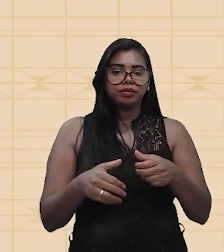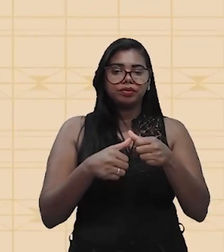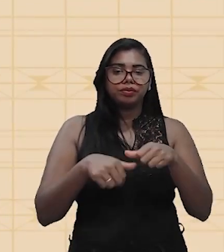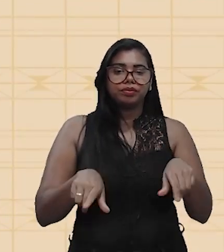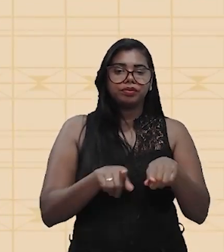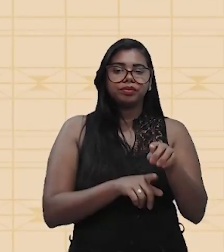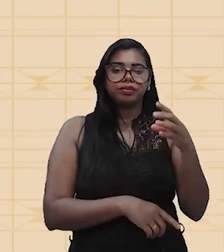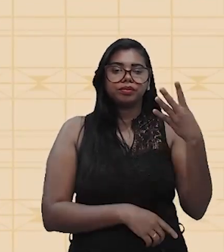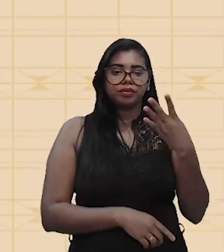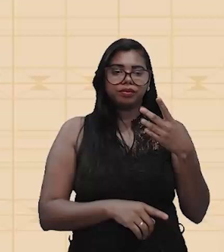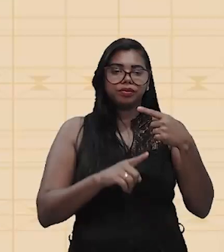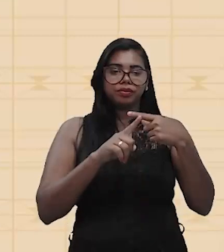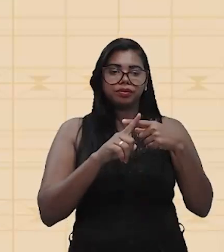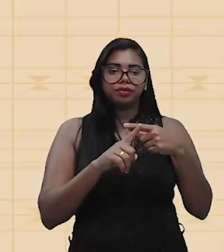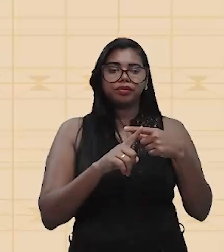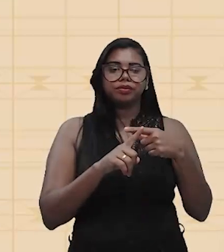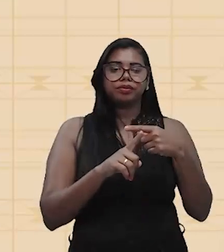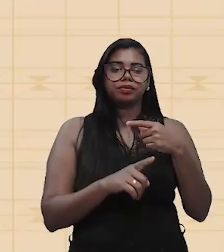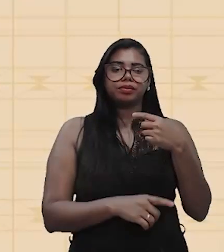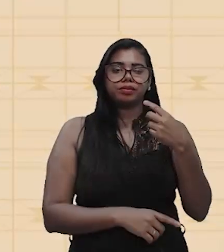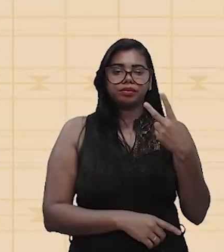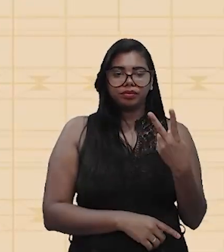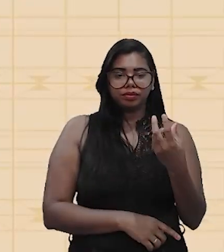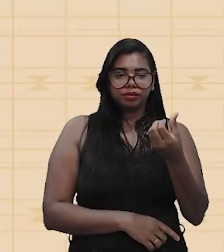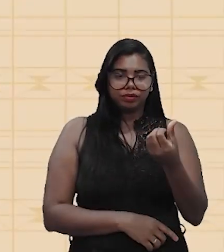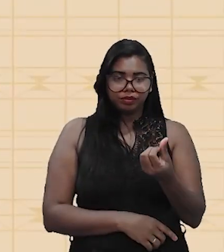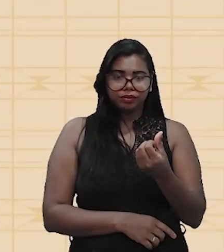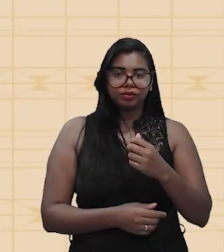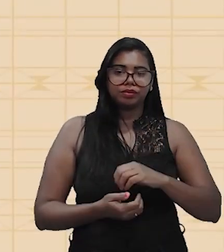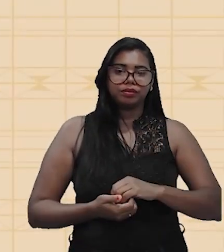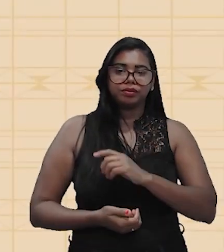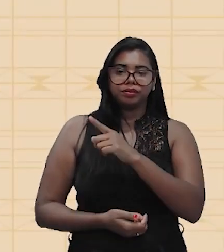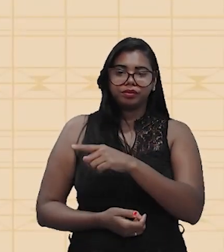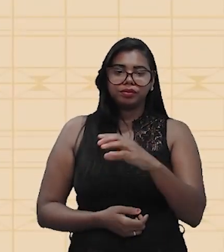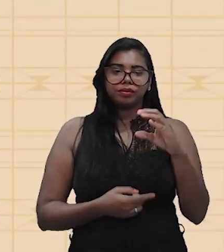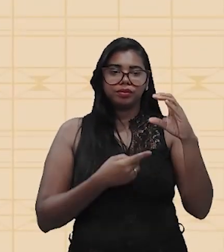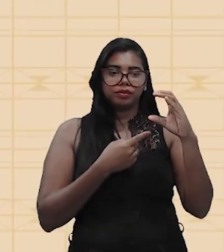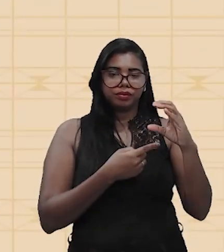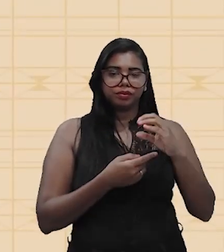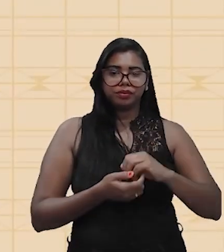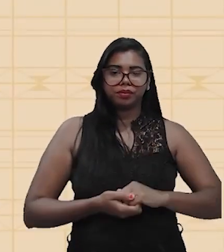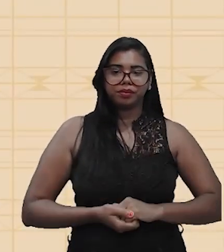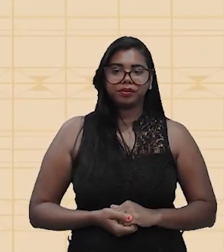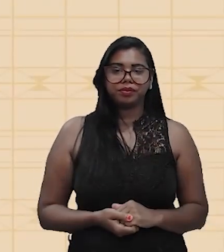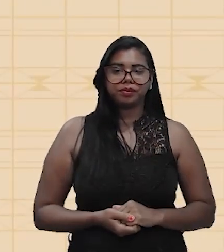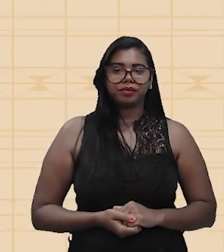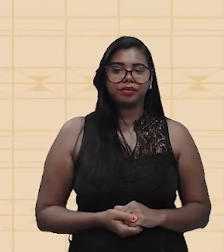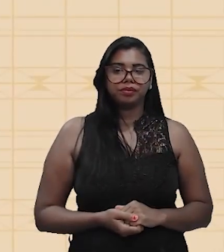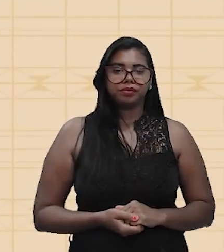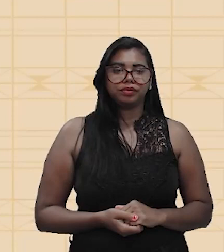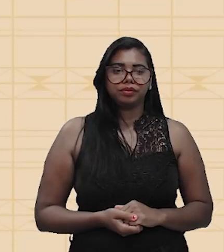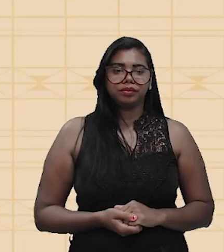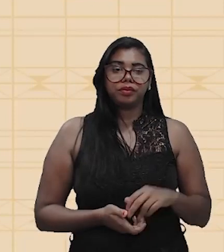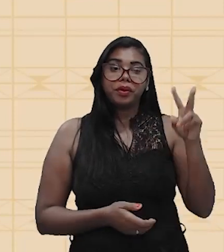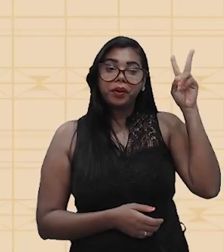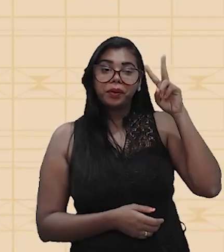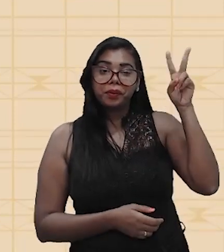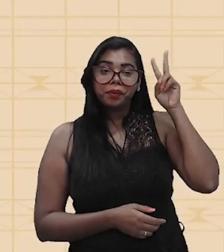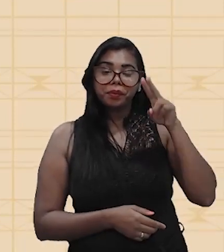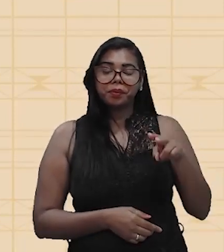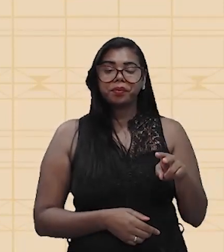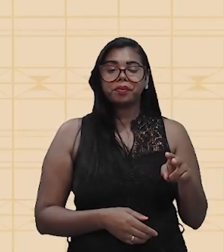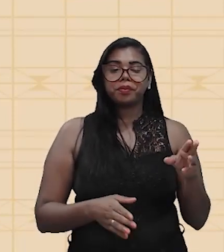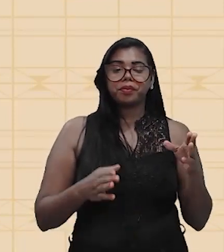2, 6, dando a alternativa a letra C de cachorrão. Belezinha? Lembrando que ele fechou no